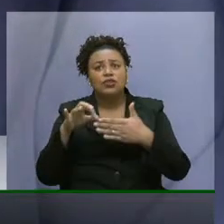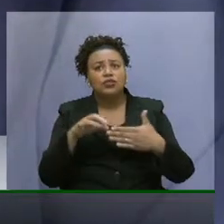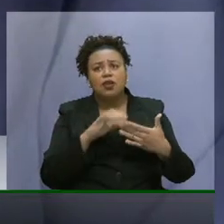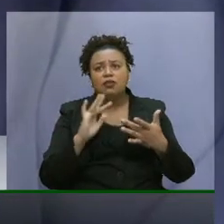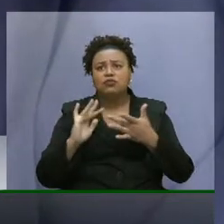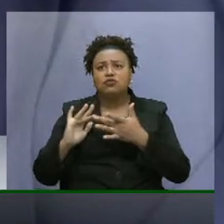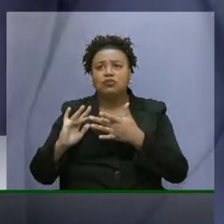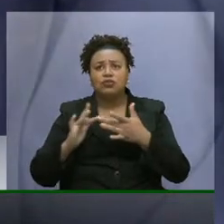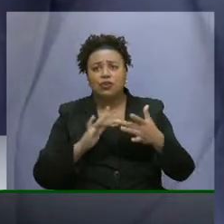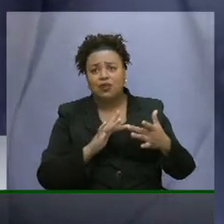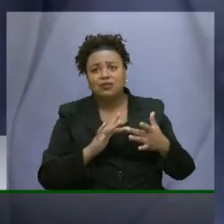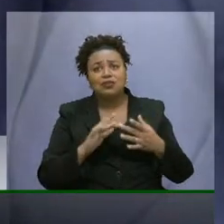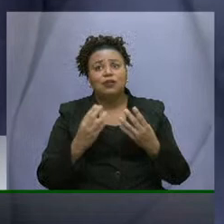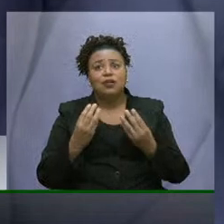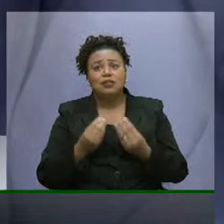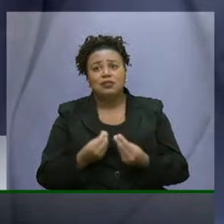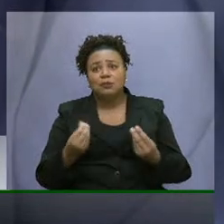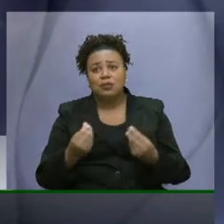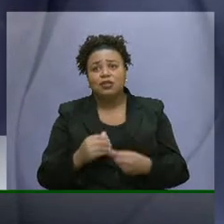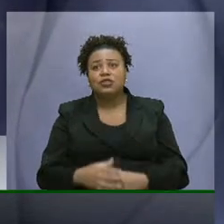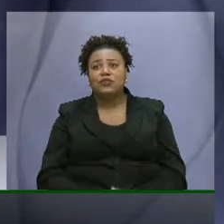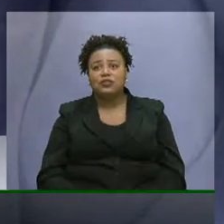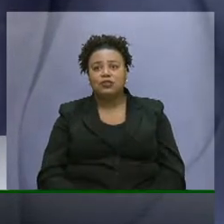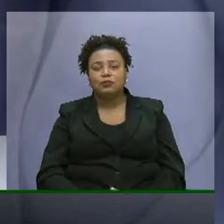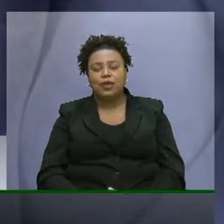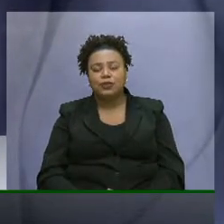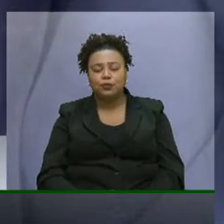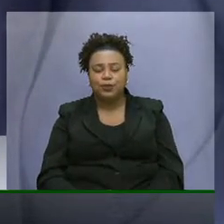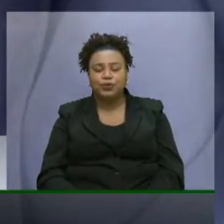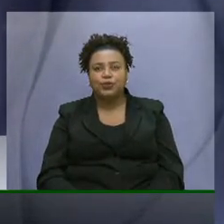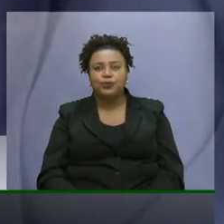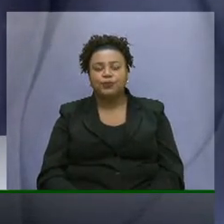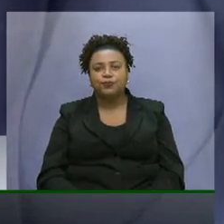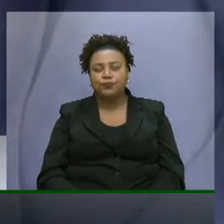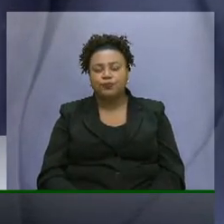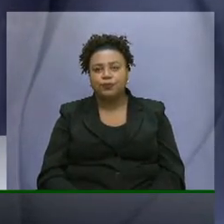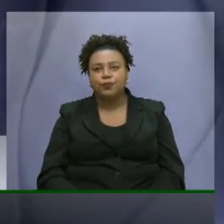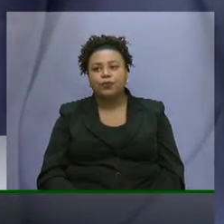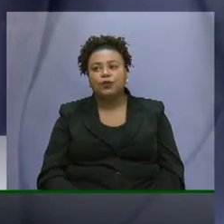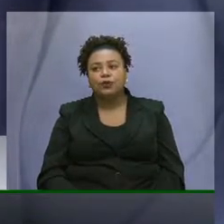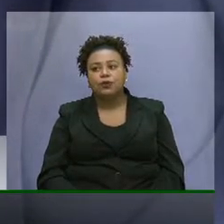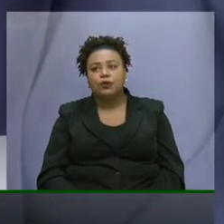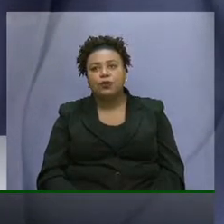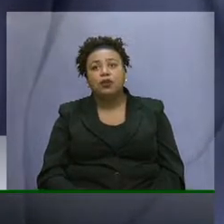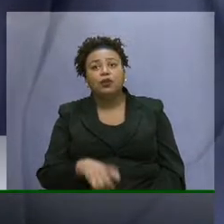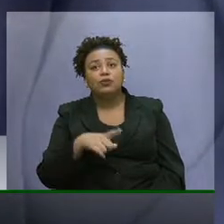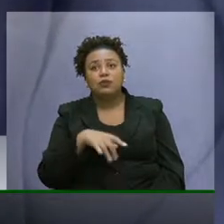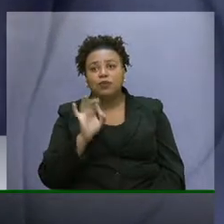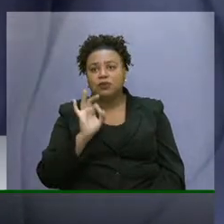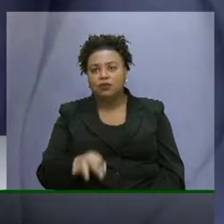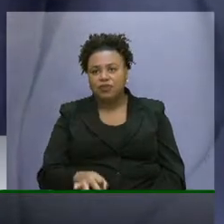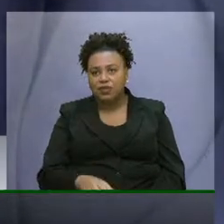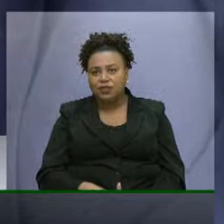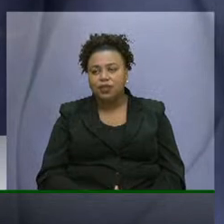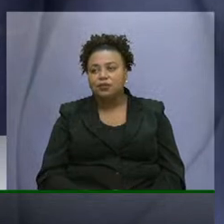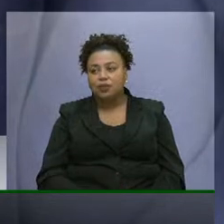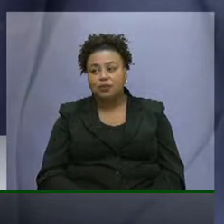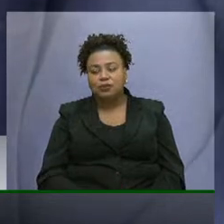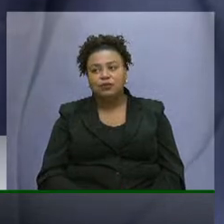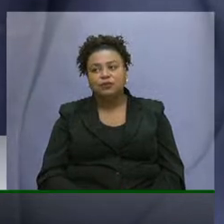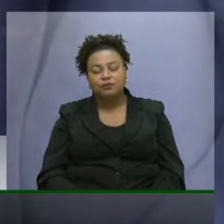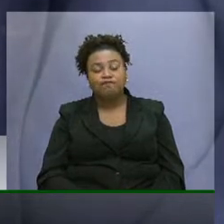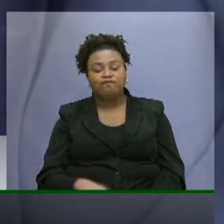de articulação, a tua sensibilidade, tu tem feito um trabalho importantíssimo. Mas eu tenho certeza, e